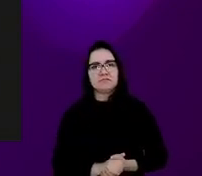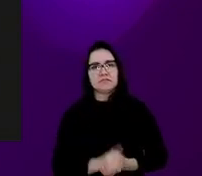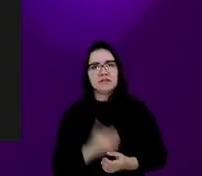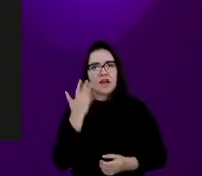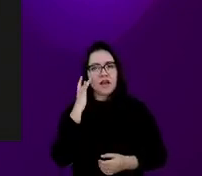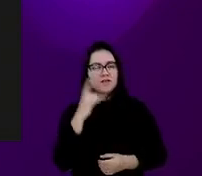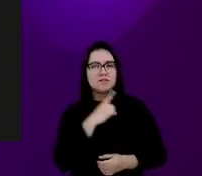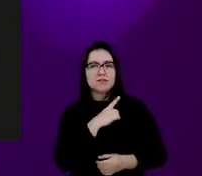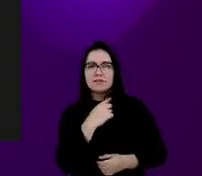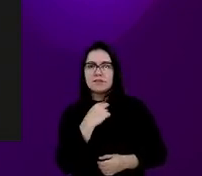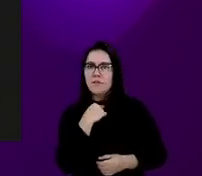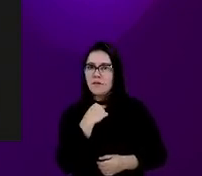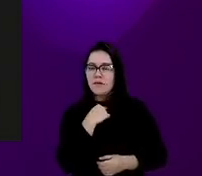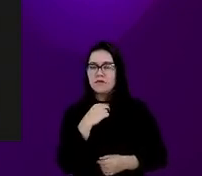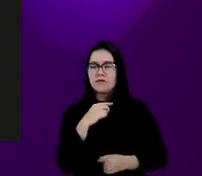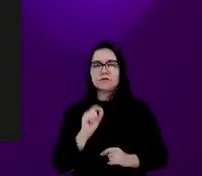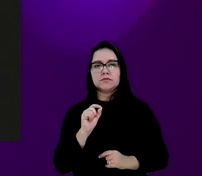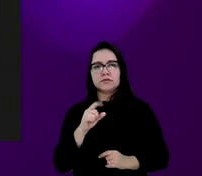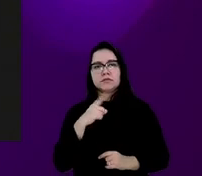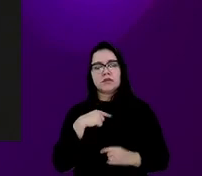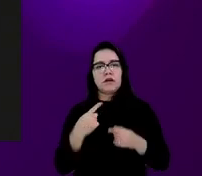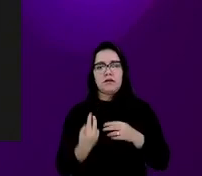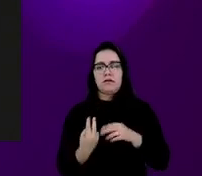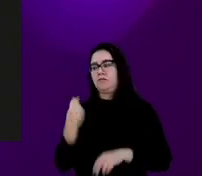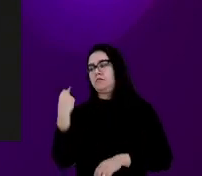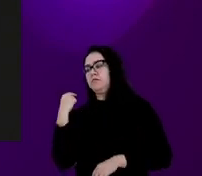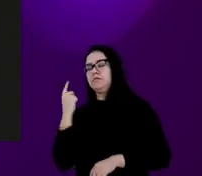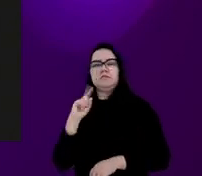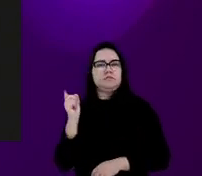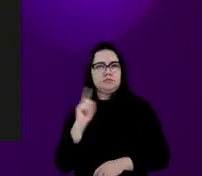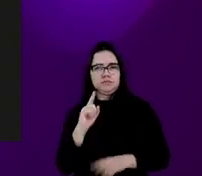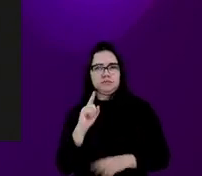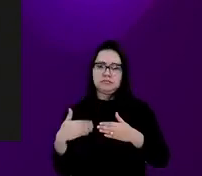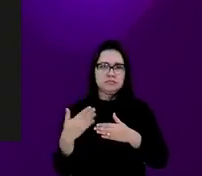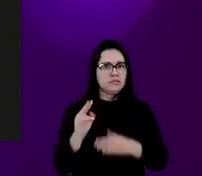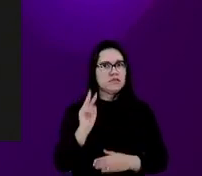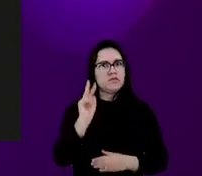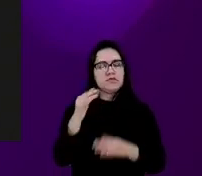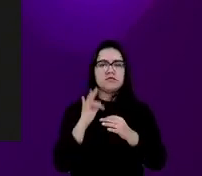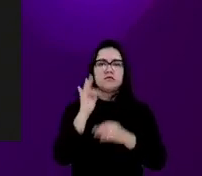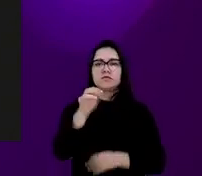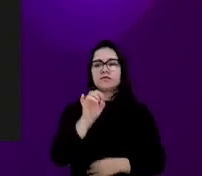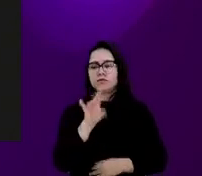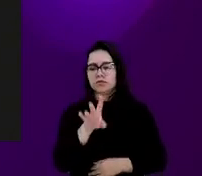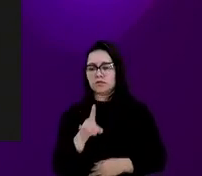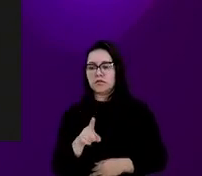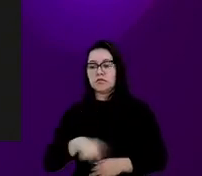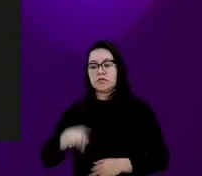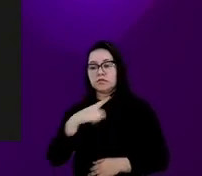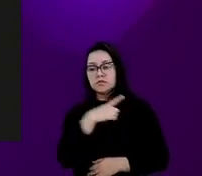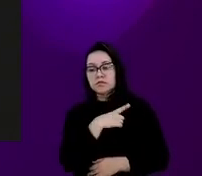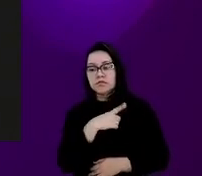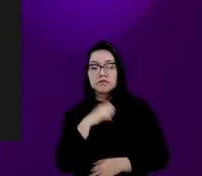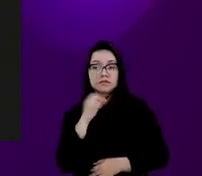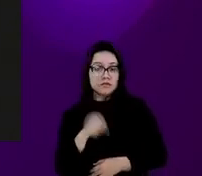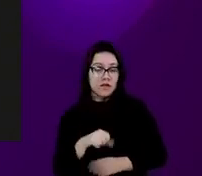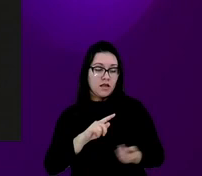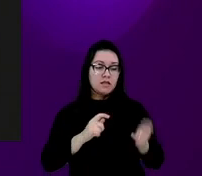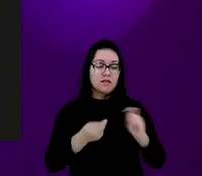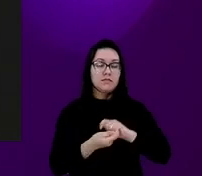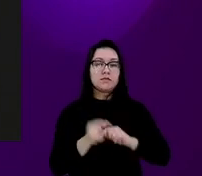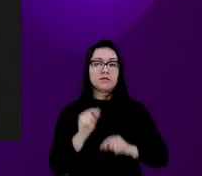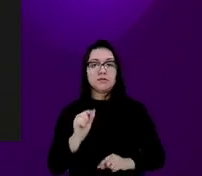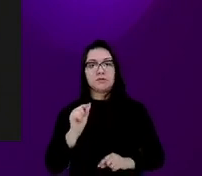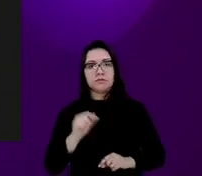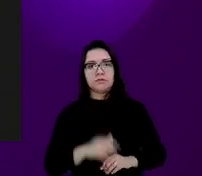nunca desvalorizar olhando para o passado, então acho que quem teve e realmente teve que adaptar